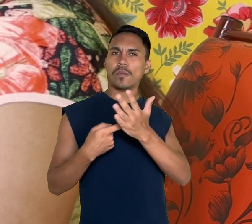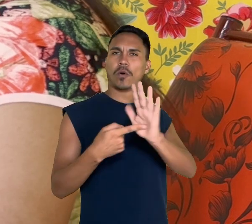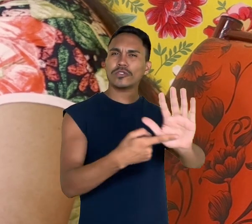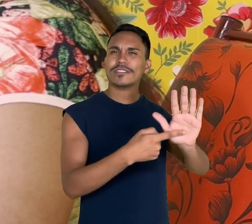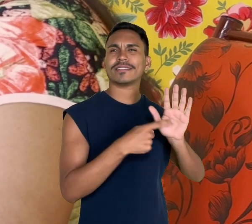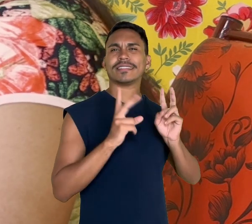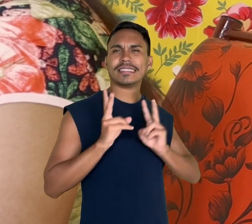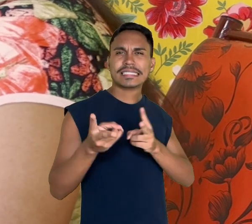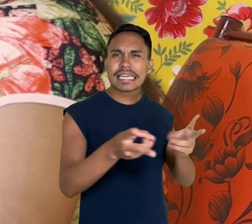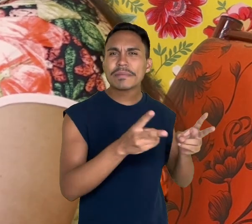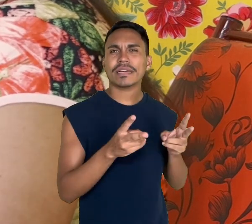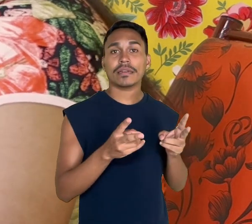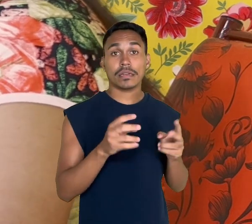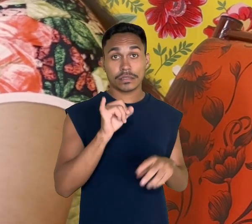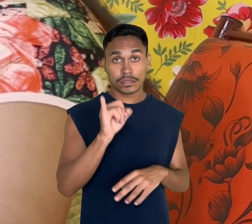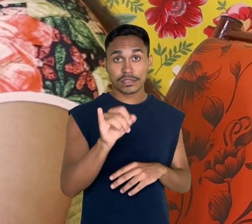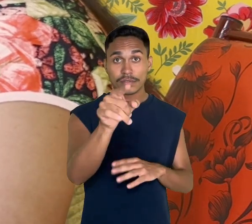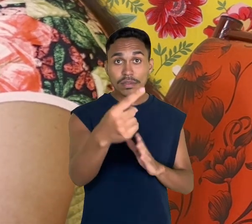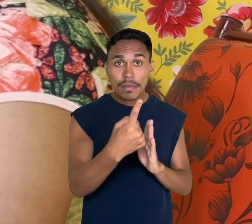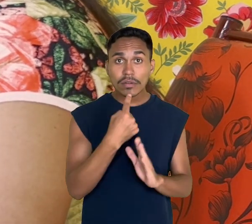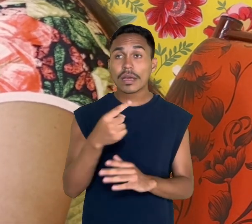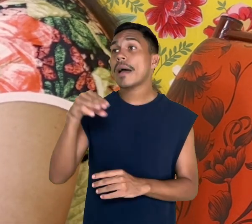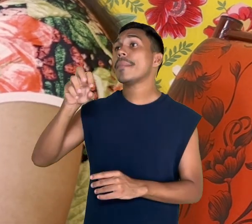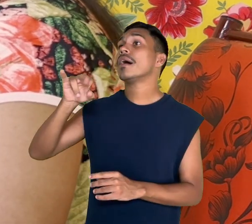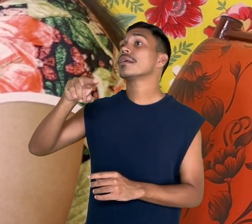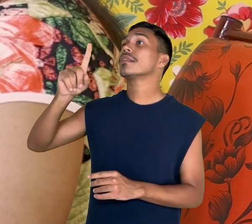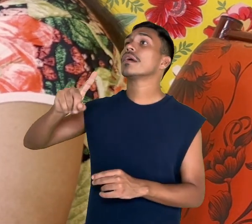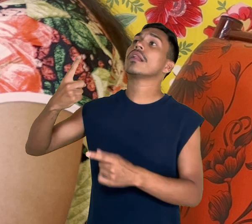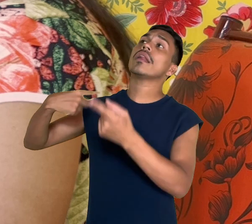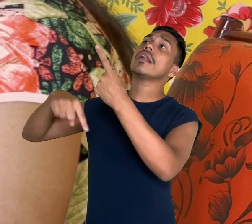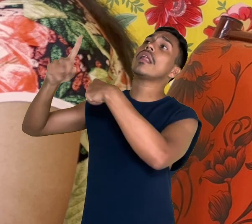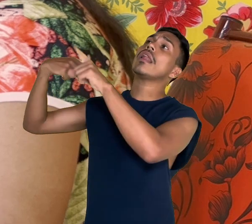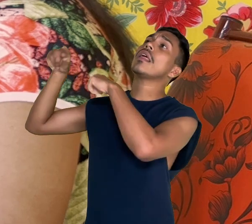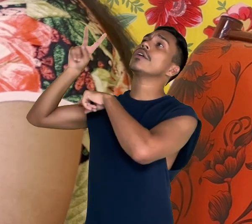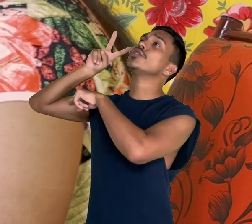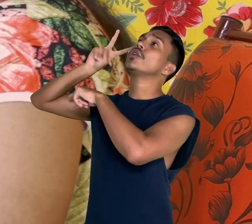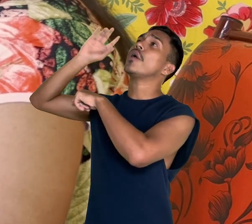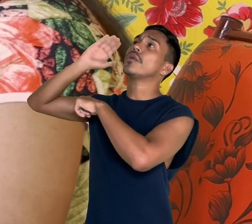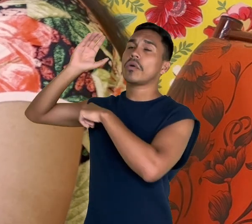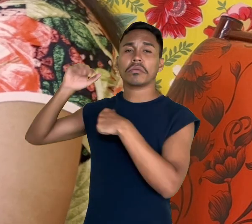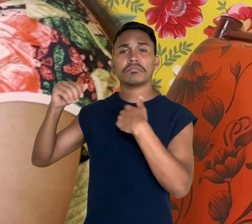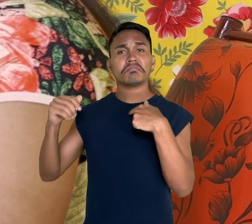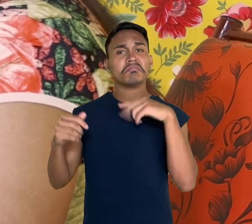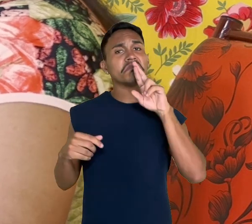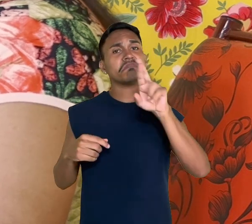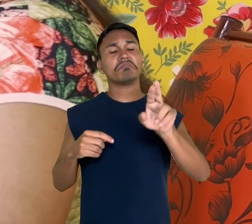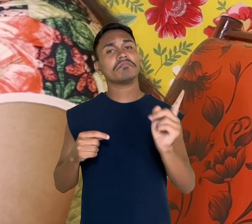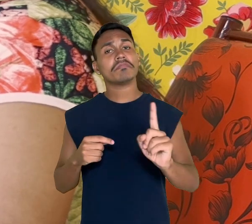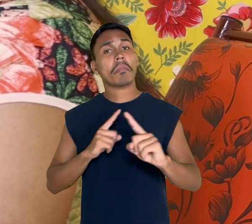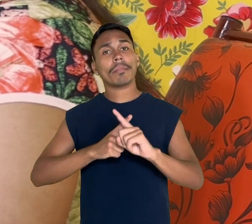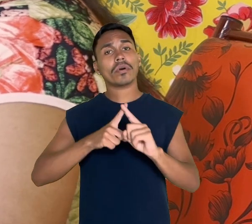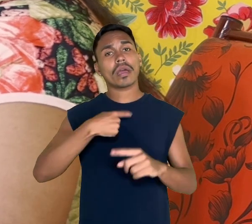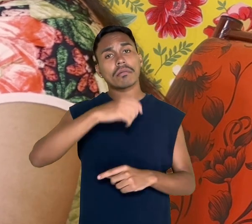estou sempre mostrando, estou sempre falando. Se você me perguntar, mestre Marinês, de onde vem a origem da história do coco? Não me pergunte, porque eu não